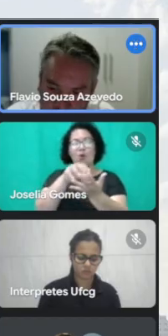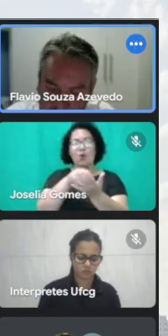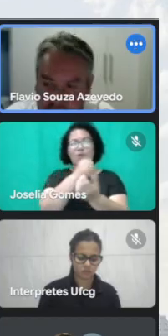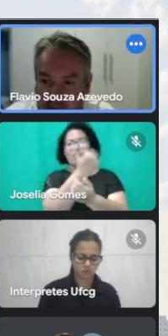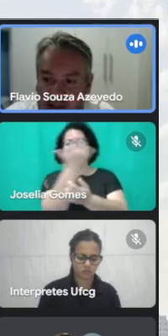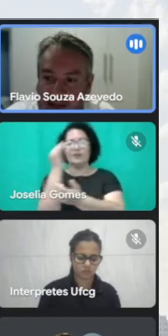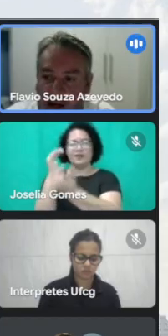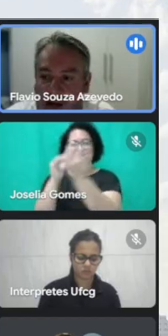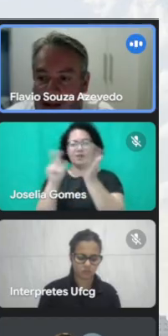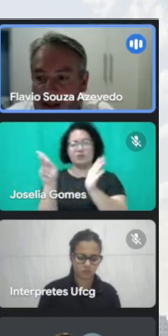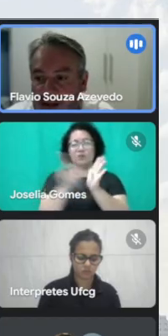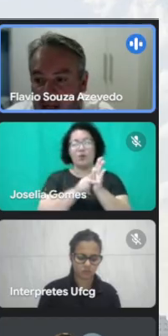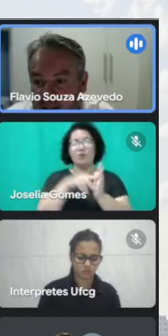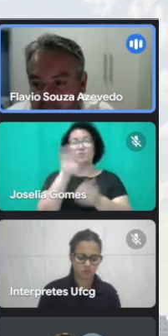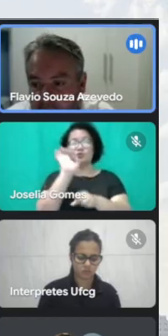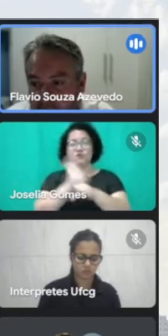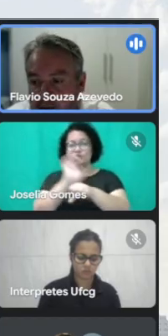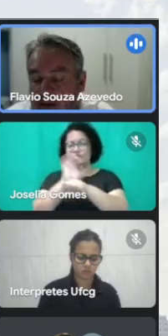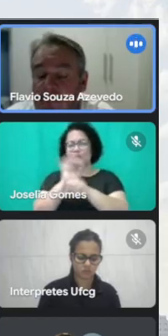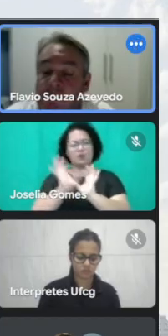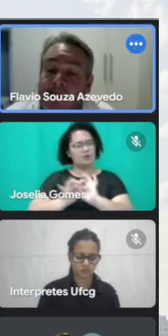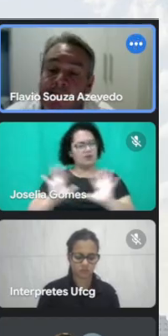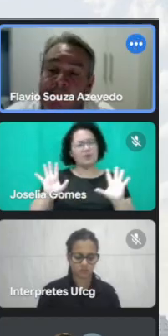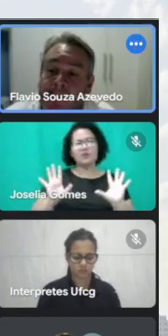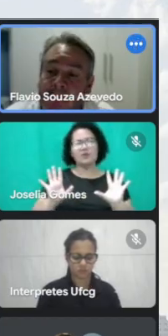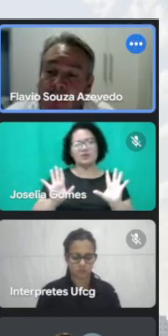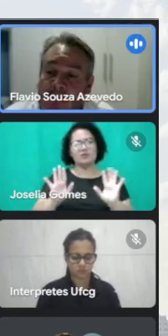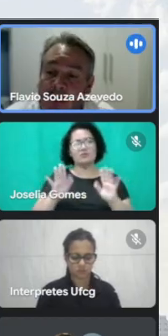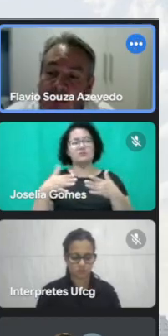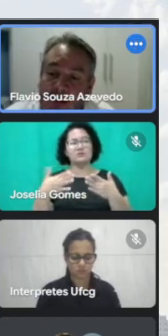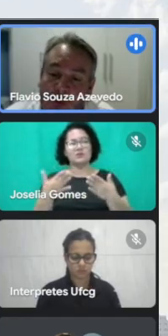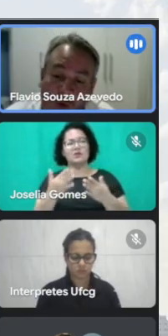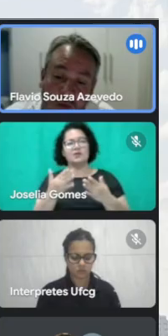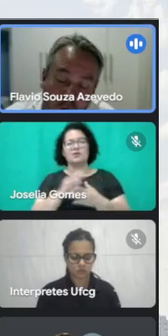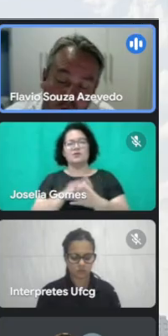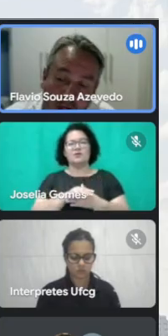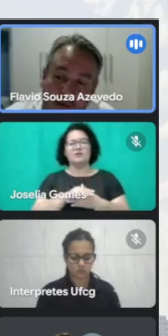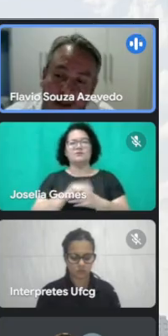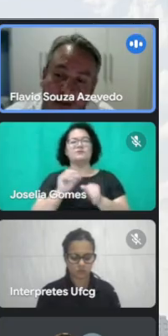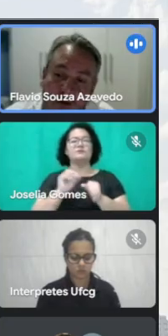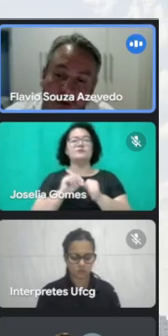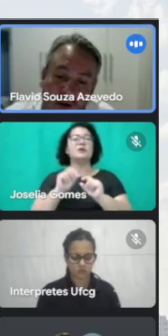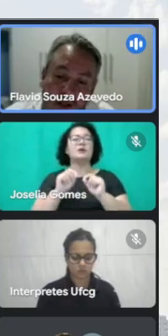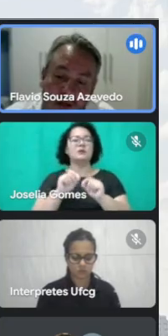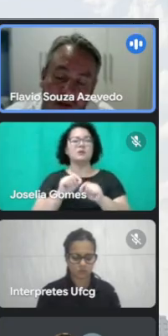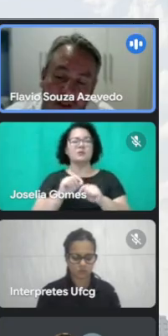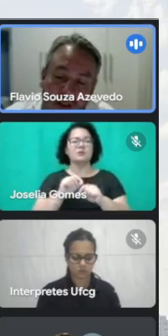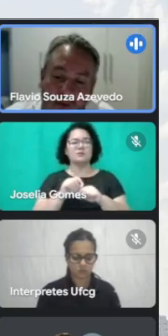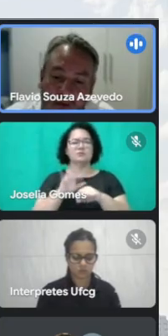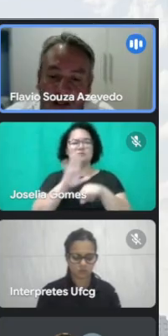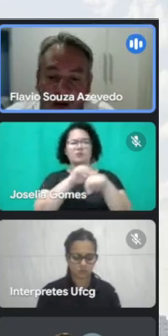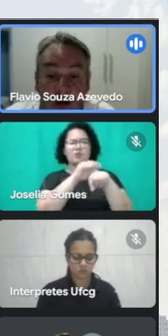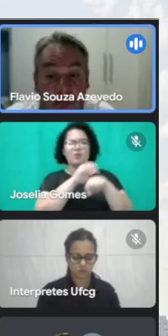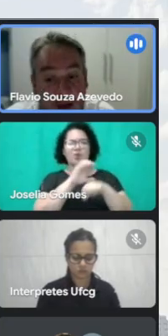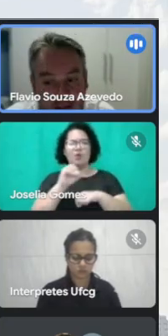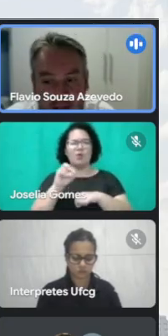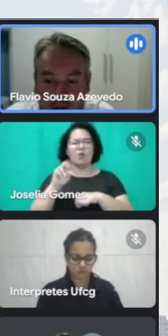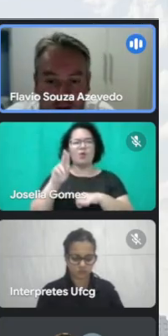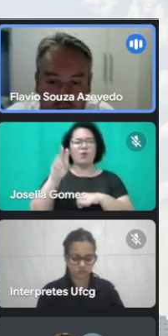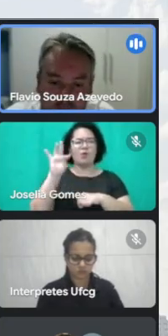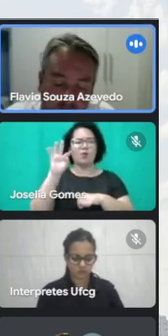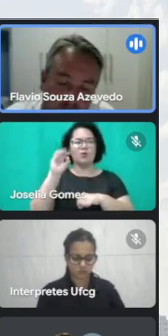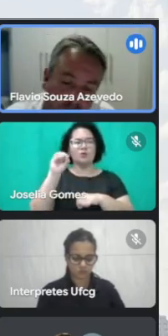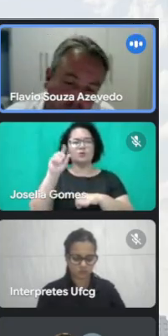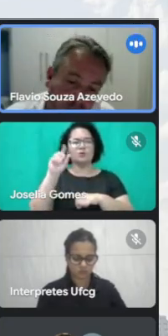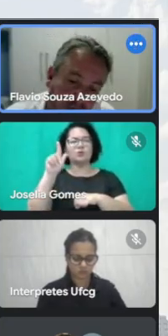eles lançaram aqui, né, já na saída, né, chama outorga, né, essa outorga que eles conseguiram, foram tirar uma parte da